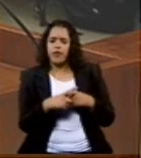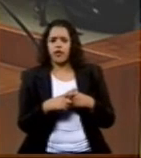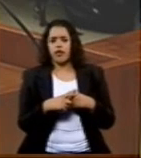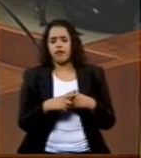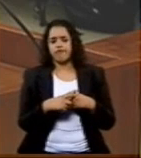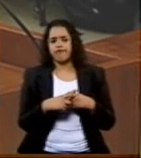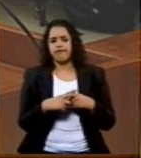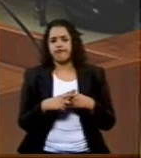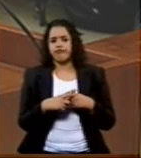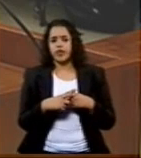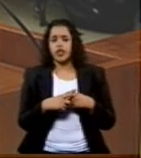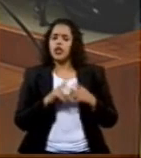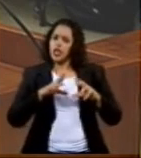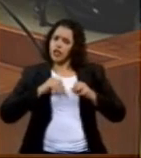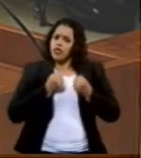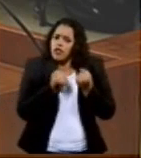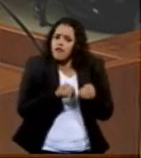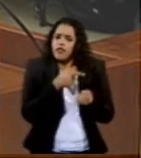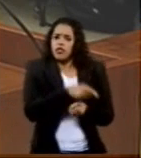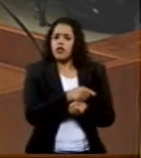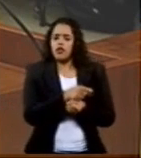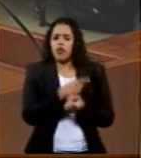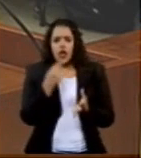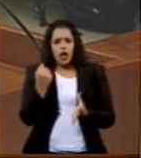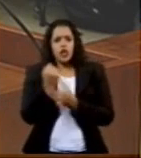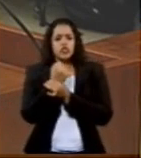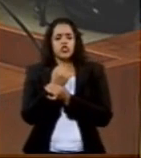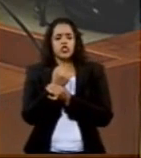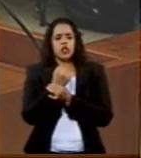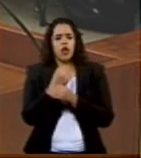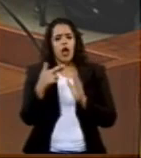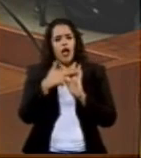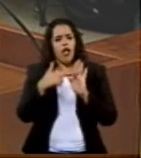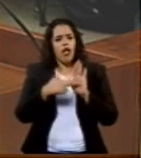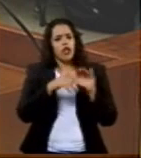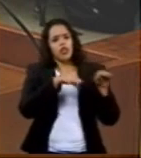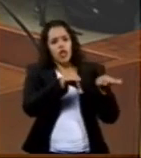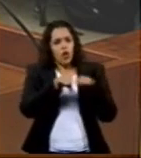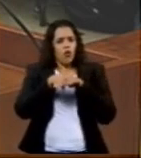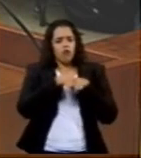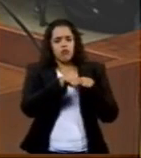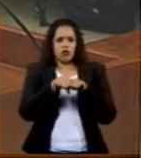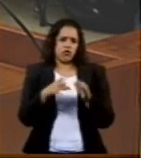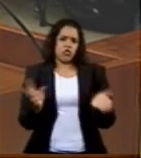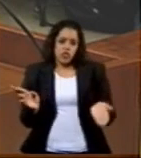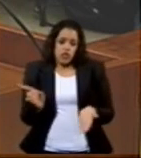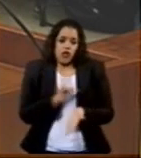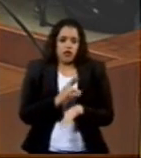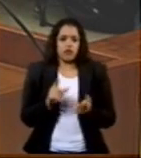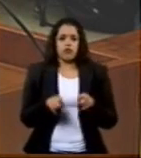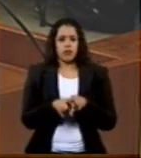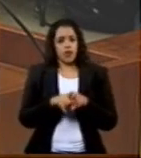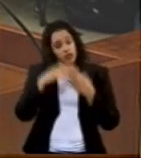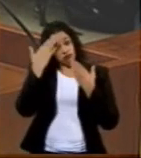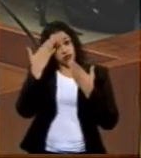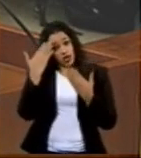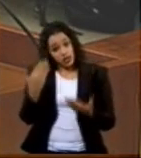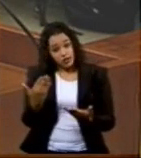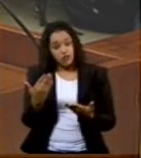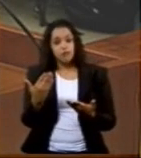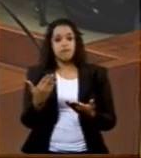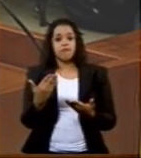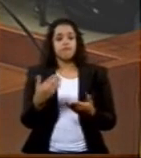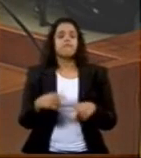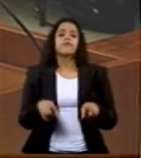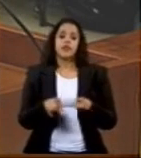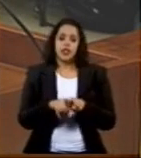para, em defesa e garantia do princípio da igualdade e da razoabilidade. Agradeço aos senhores ministros